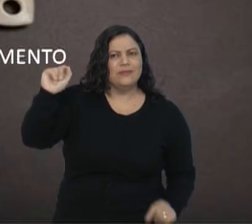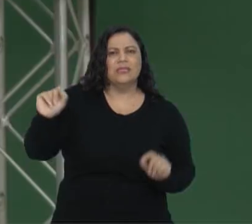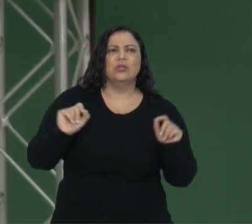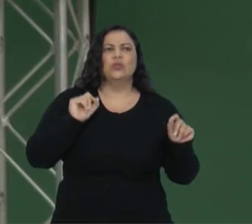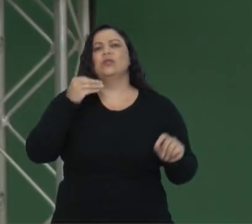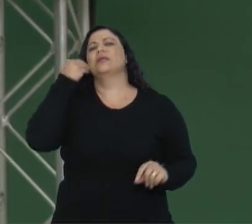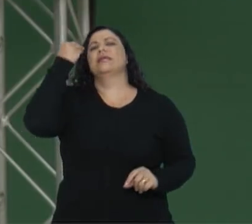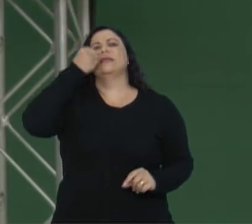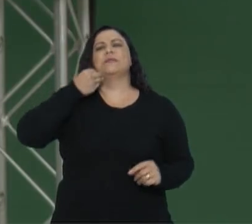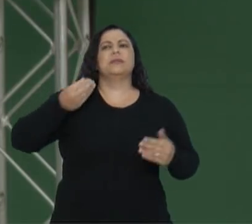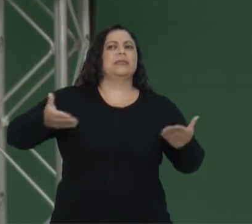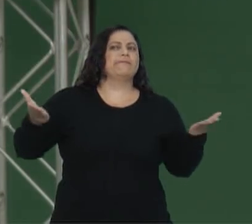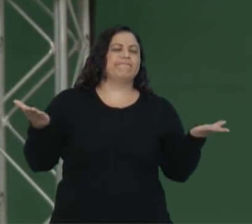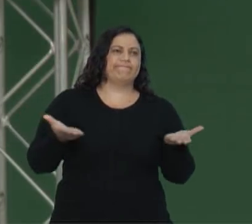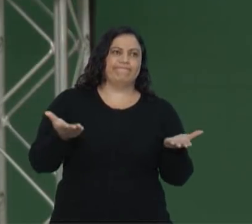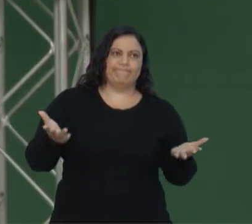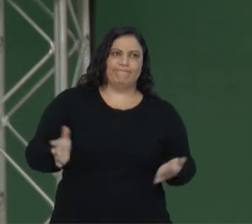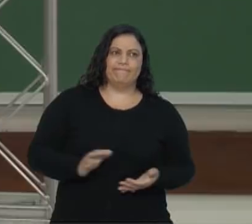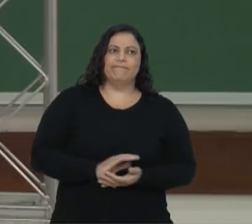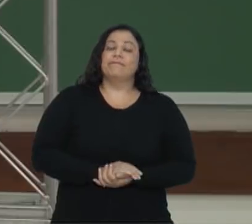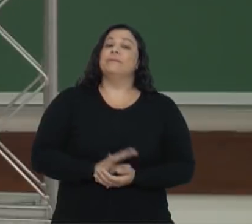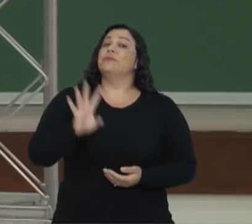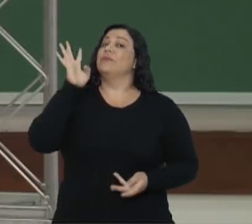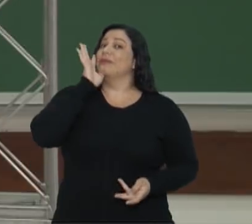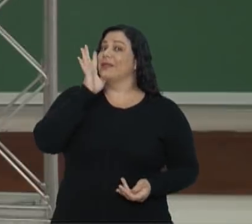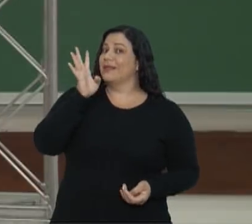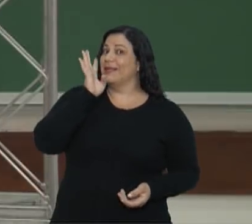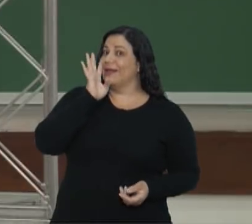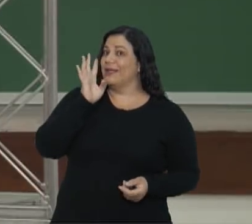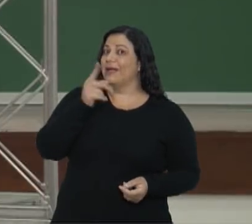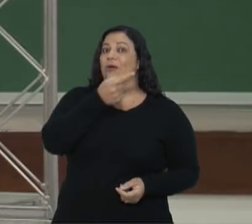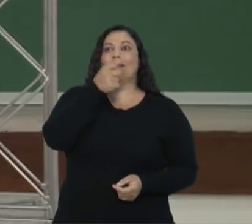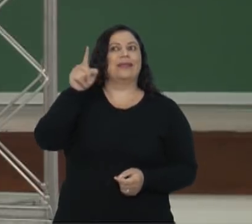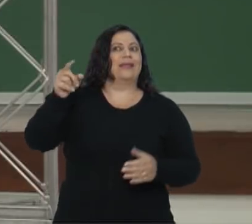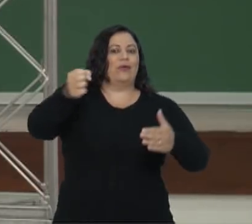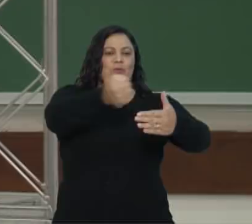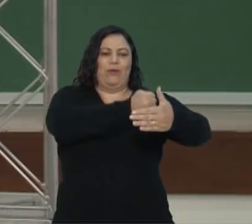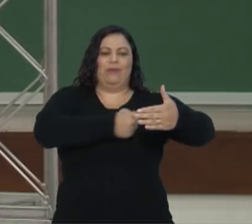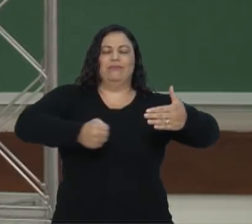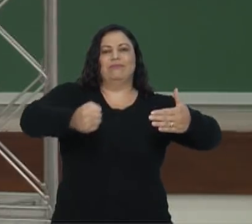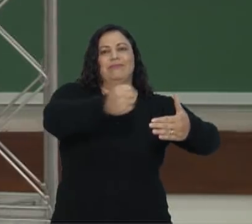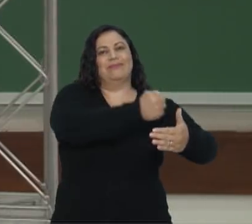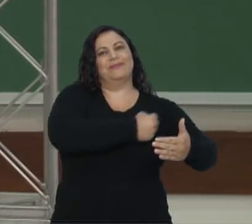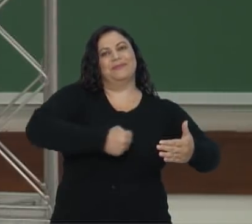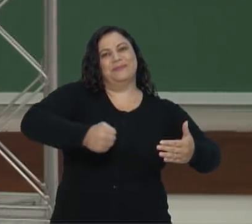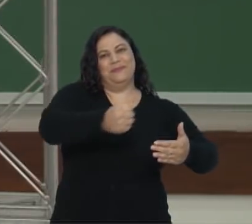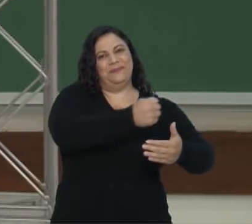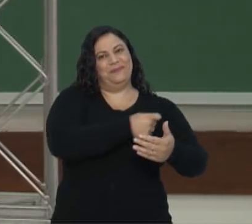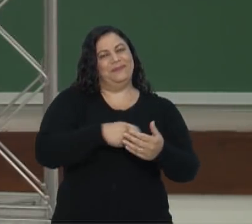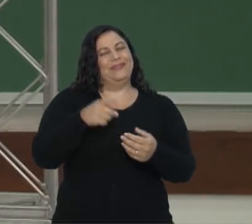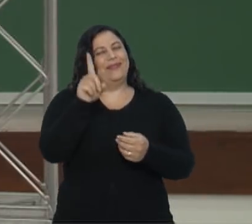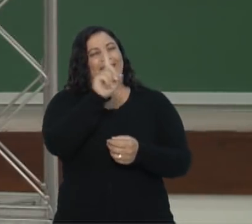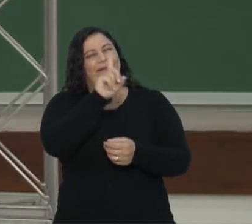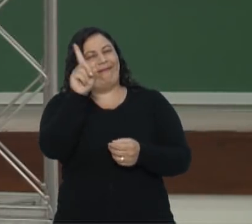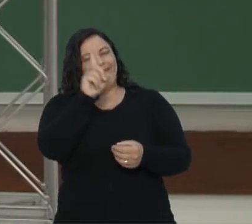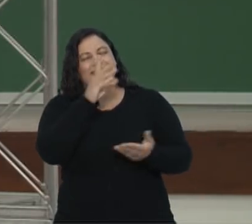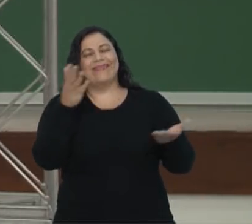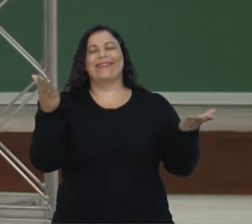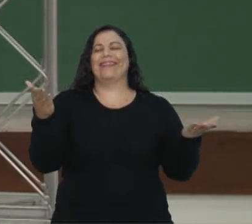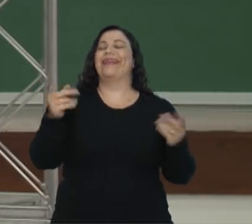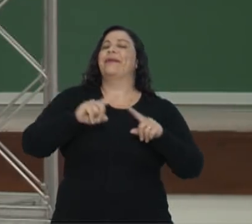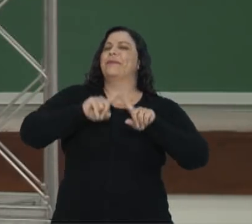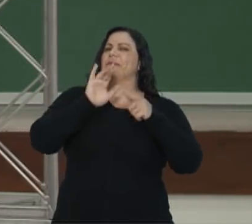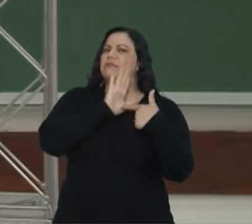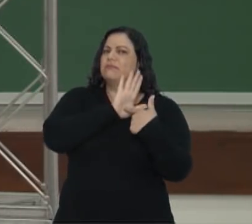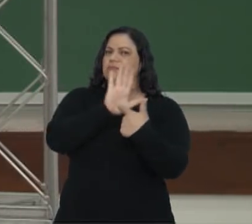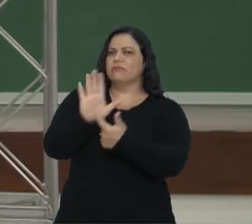uma situação como essa? Olha que legal, agora não é aula de culinária, tá? Mas eu vou mostrar para vocês como